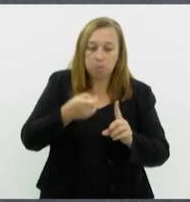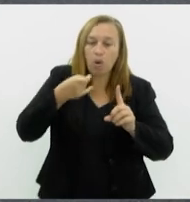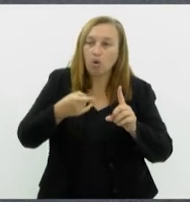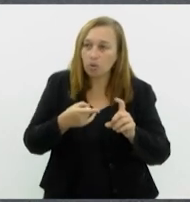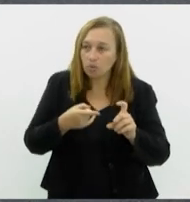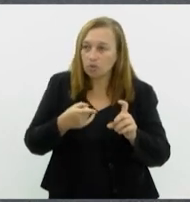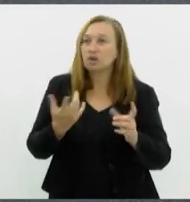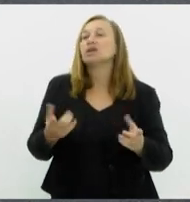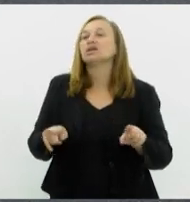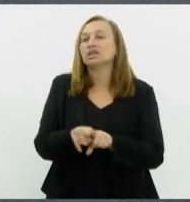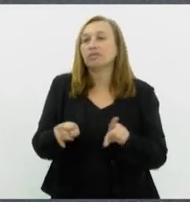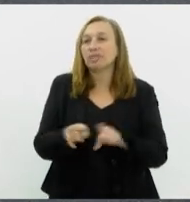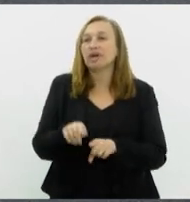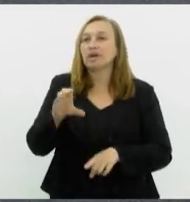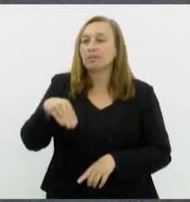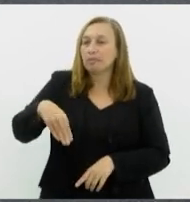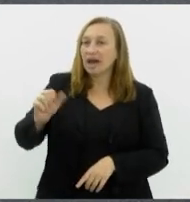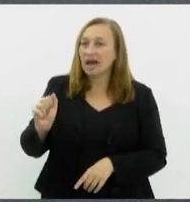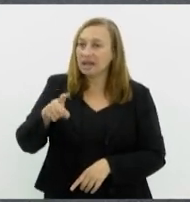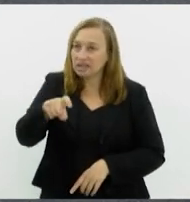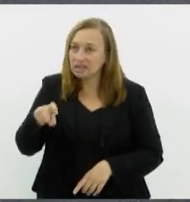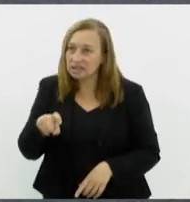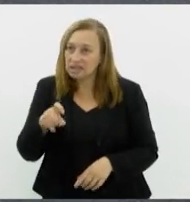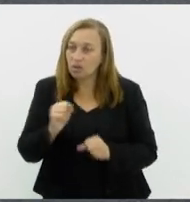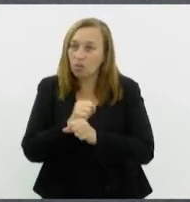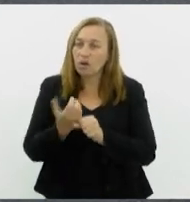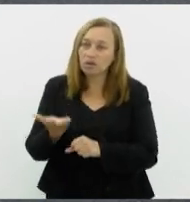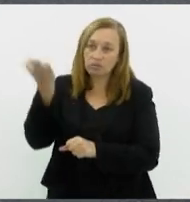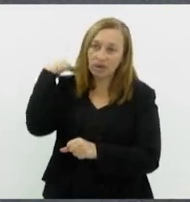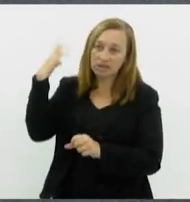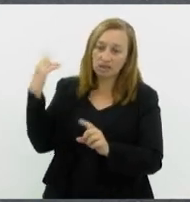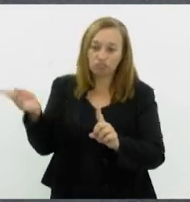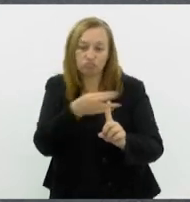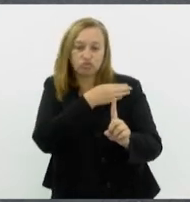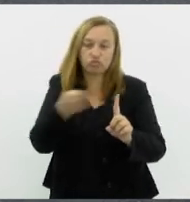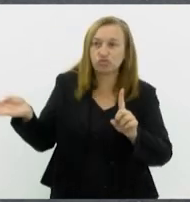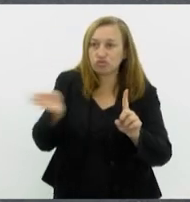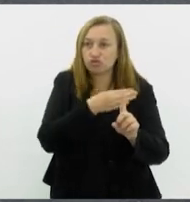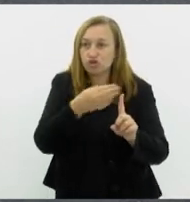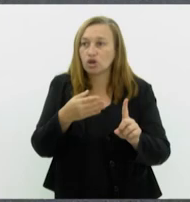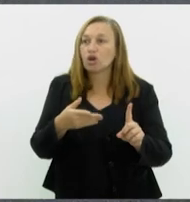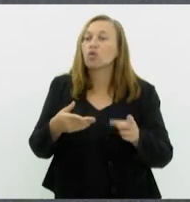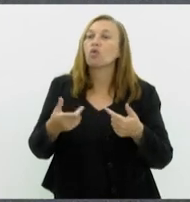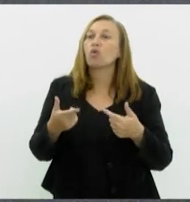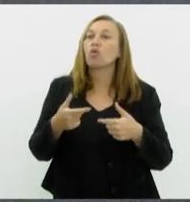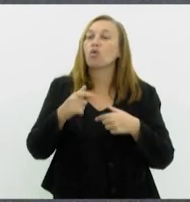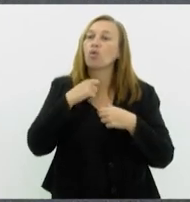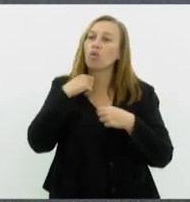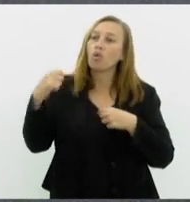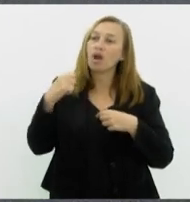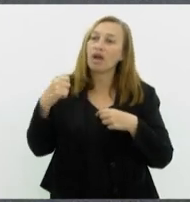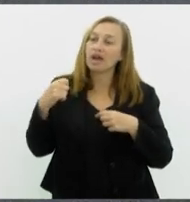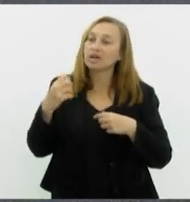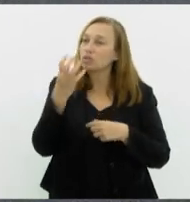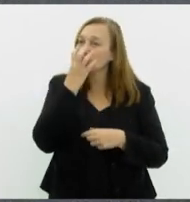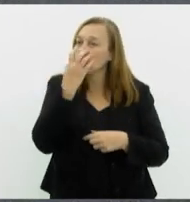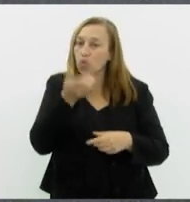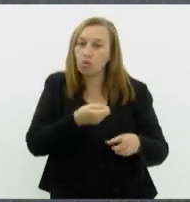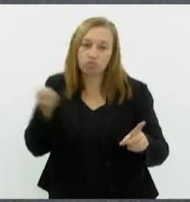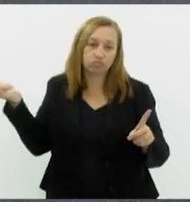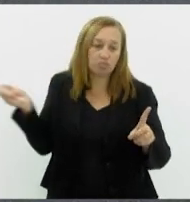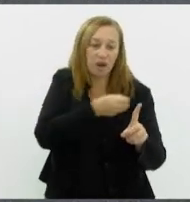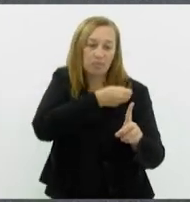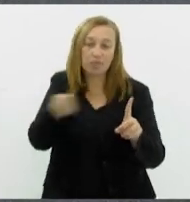Max, caso do ano passado, que foi chicoteado com uma coleira de cachorro por uma moradora do bairro de